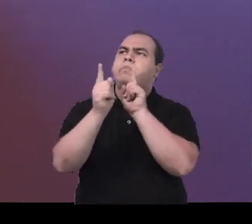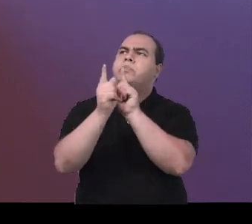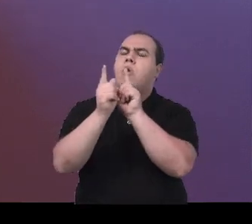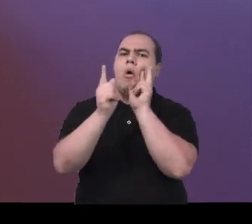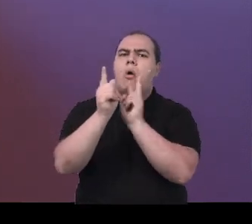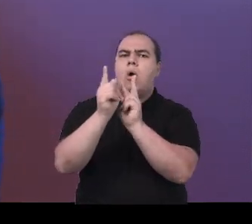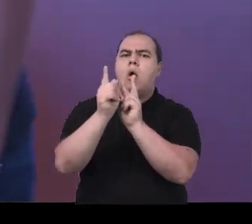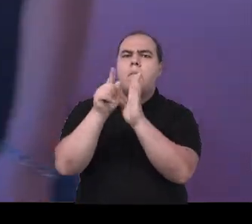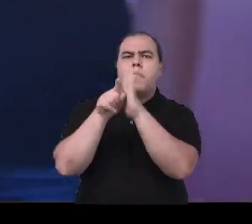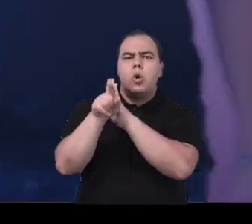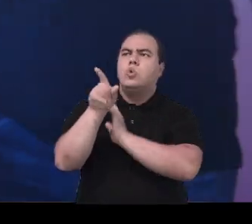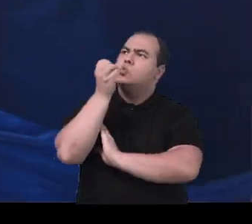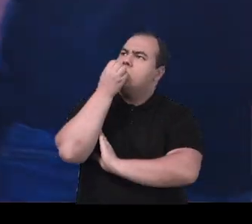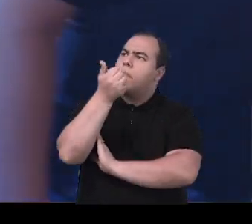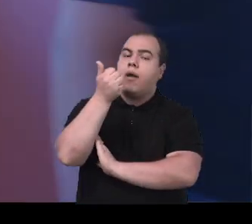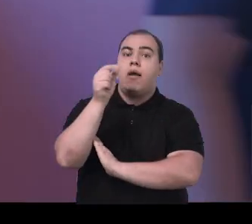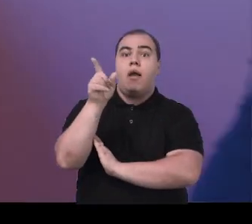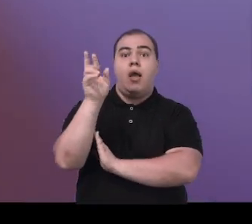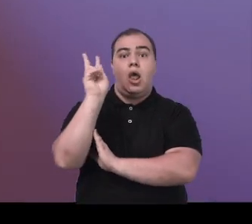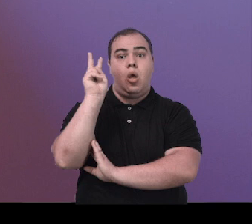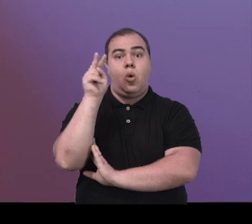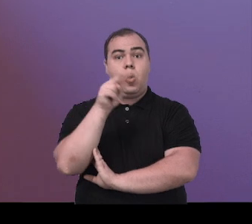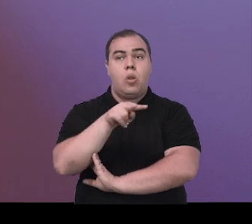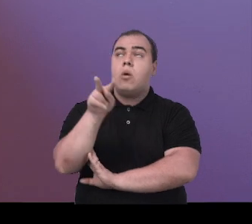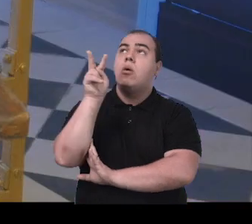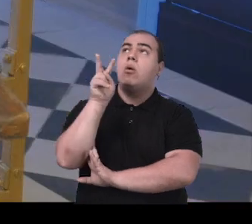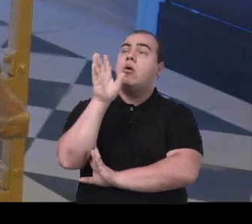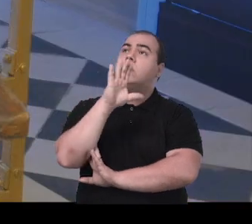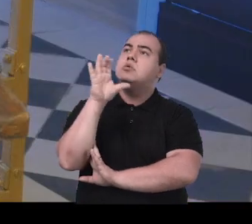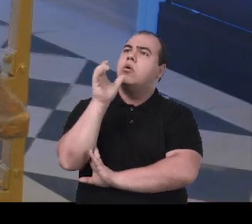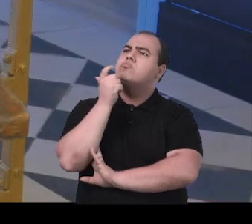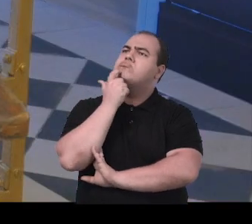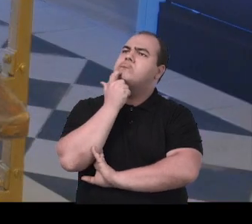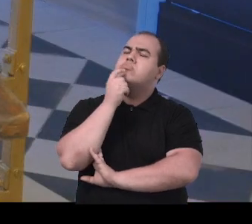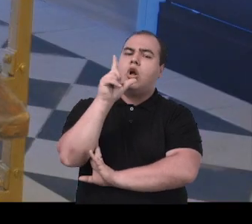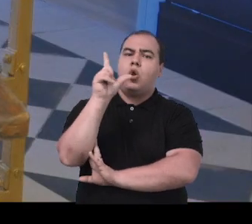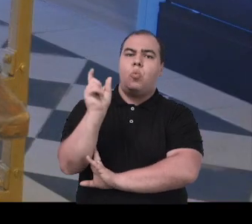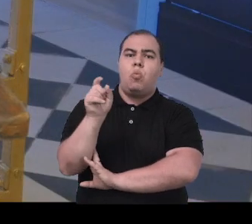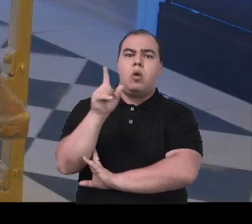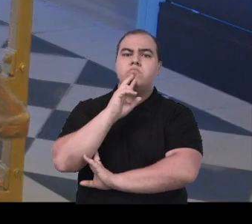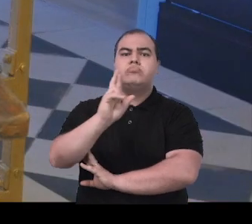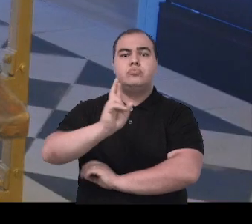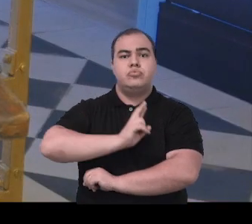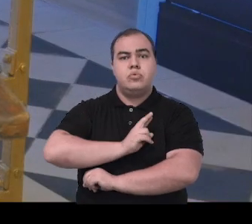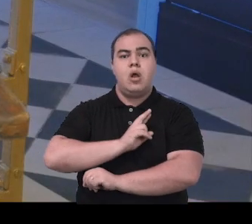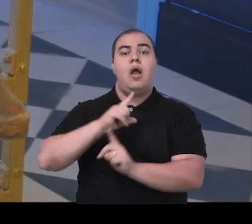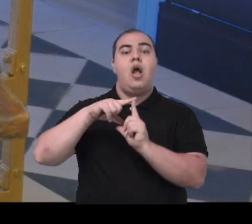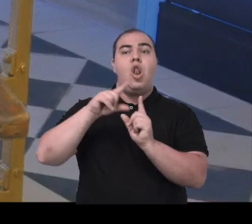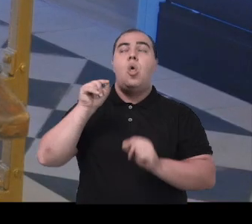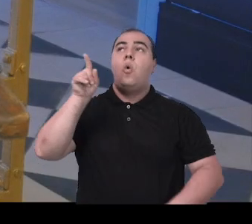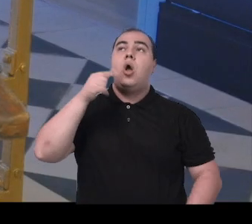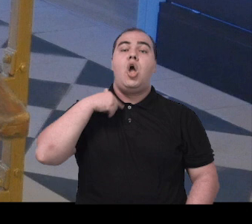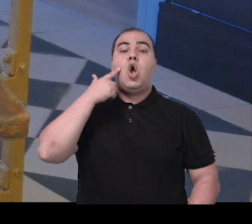aproximo dela e pergunto: "Tudo bem, Melo?" E ela, olhando para o céu, admirando a lua, me